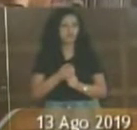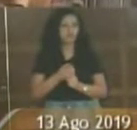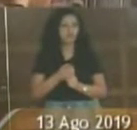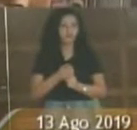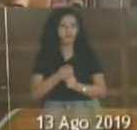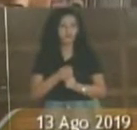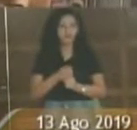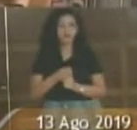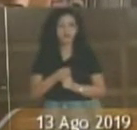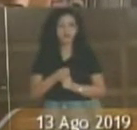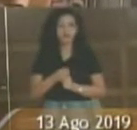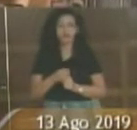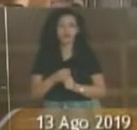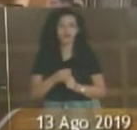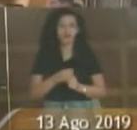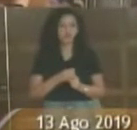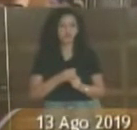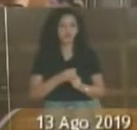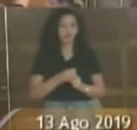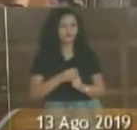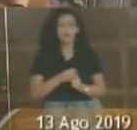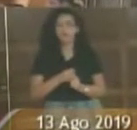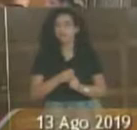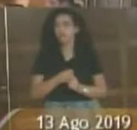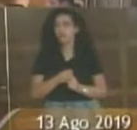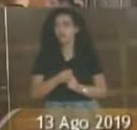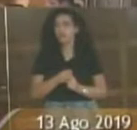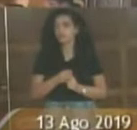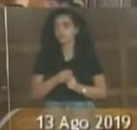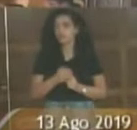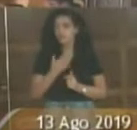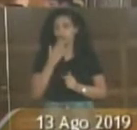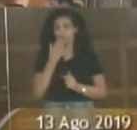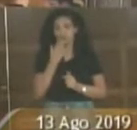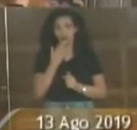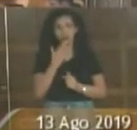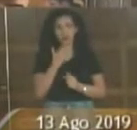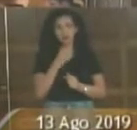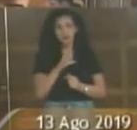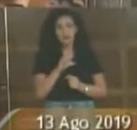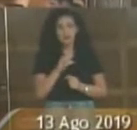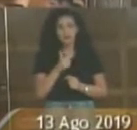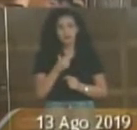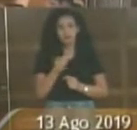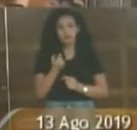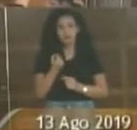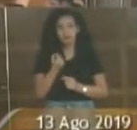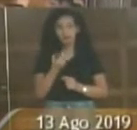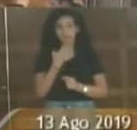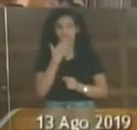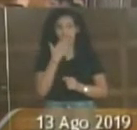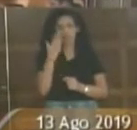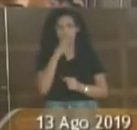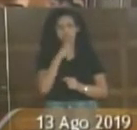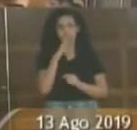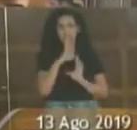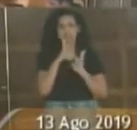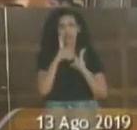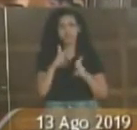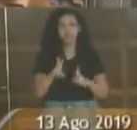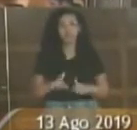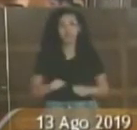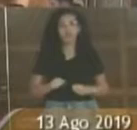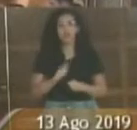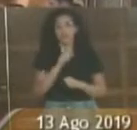Pessoal, por favor, aí. Respeitar a fala do vereador, por gentileza. Indicação 910, indicando ao prefeito que realize com urgência a limpeza e manutenção na rede de